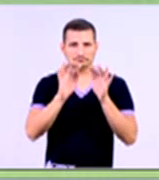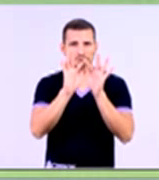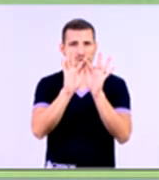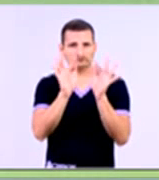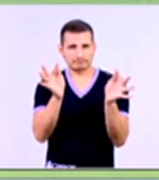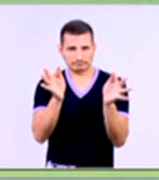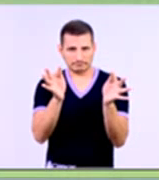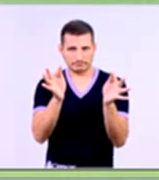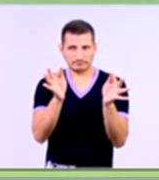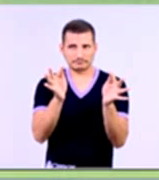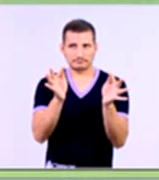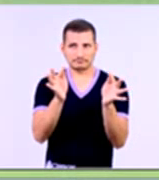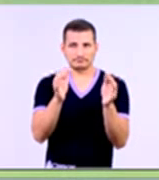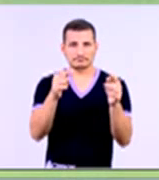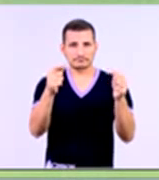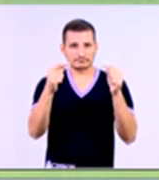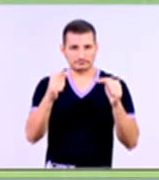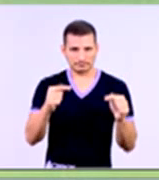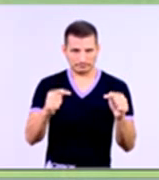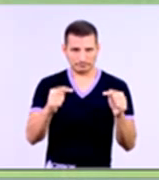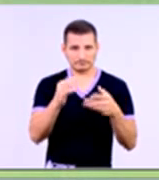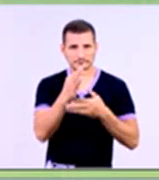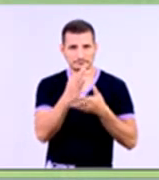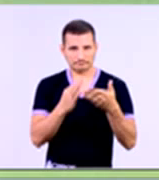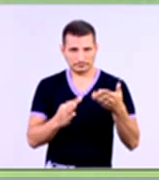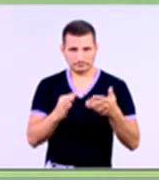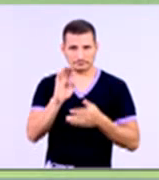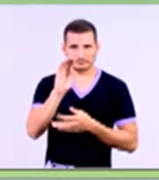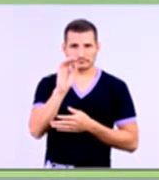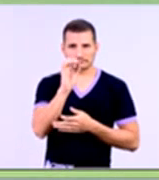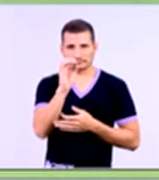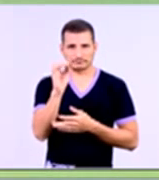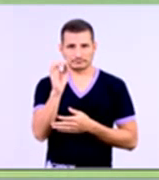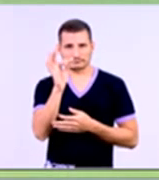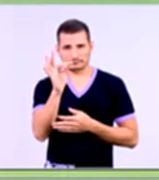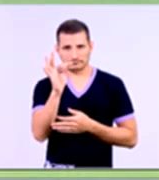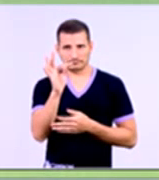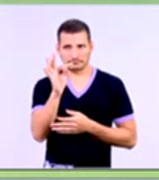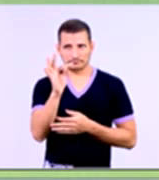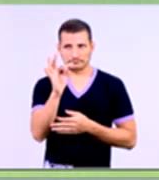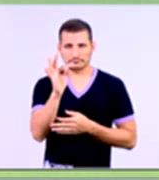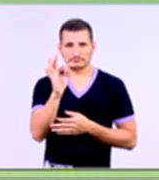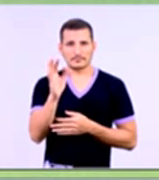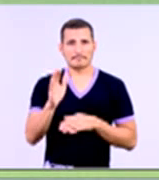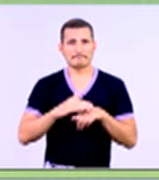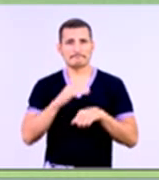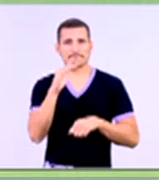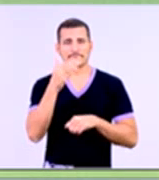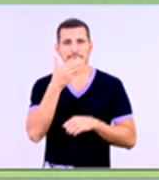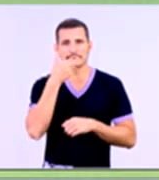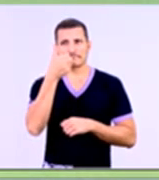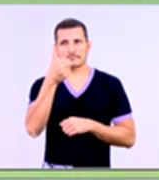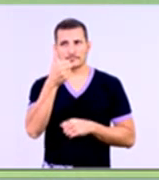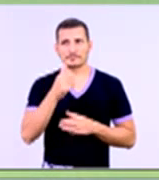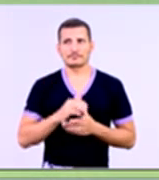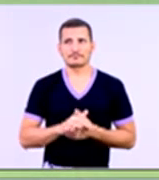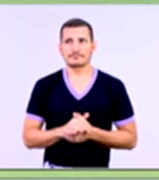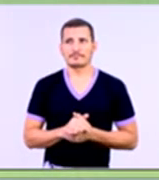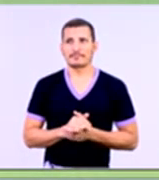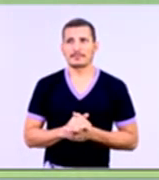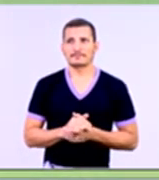spam e eu tenho o resultado com um Bootstrap muito mais aprimorado. Observem que o